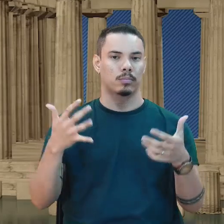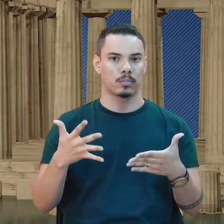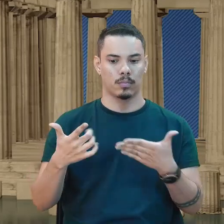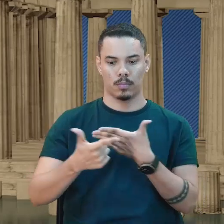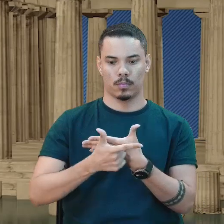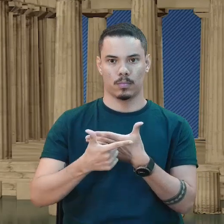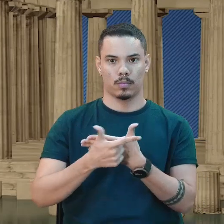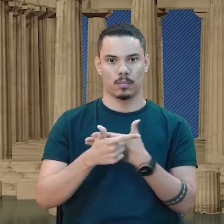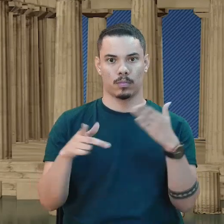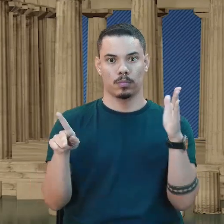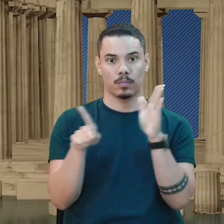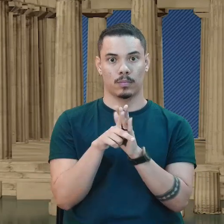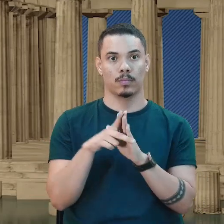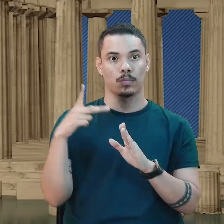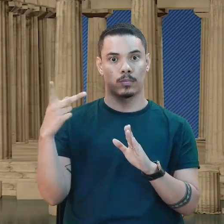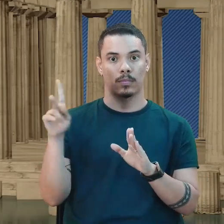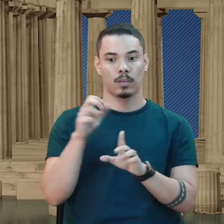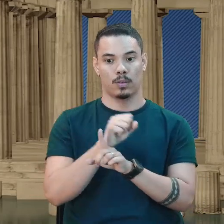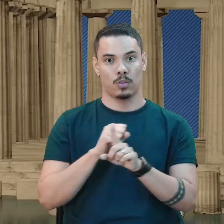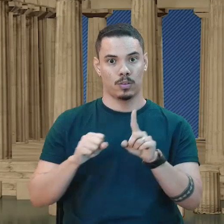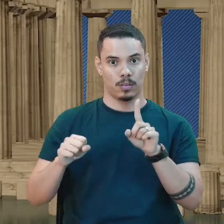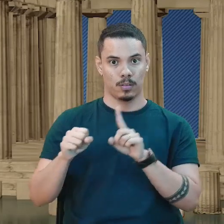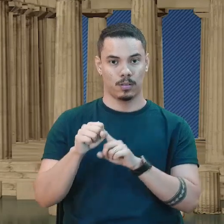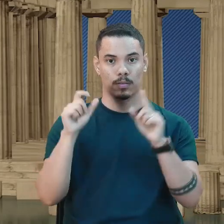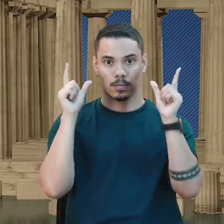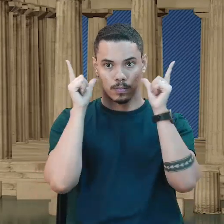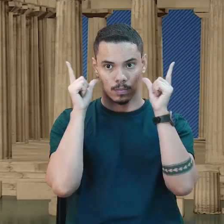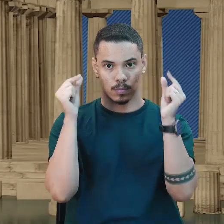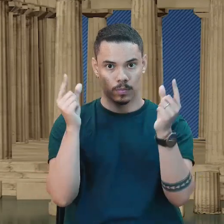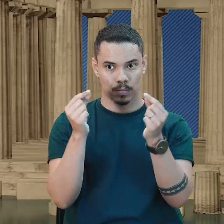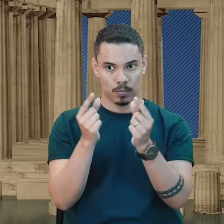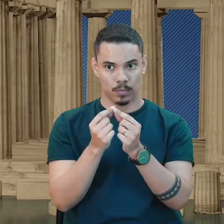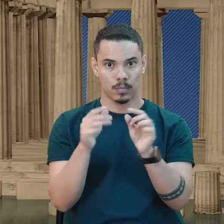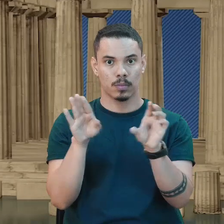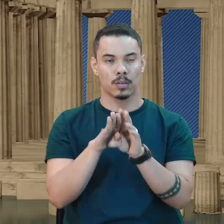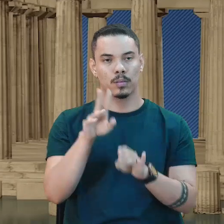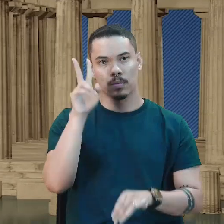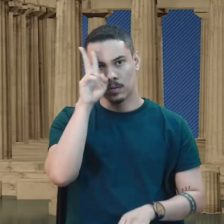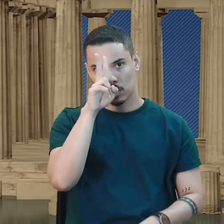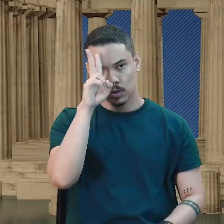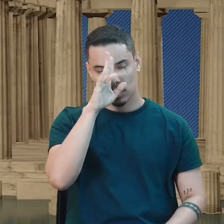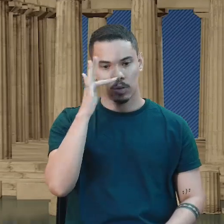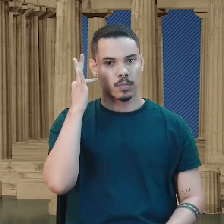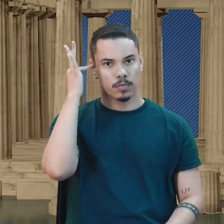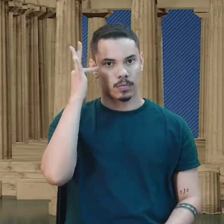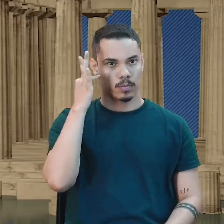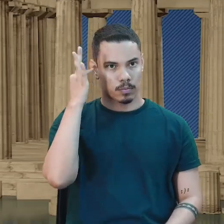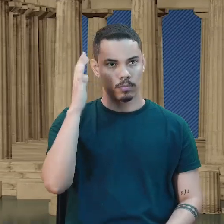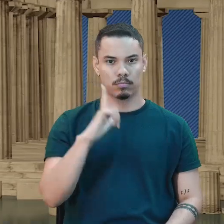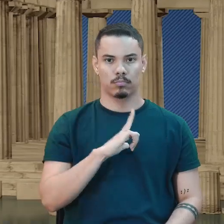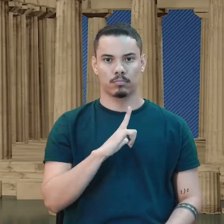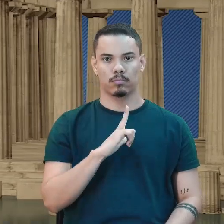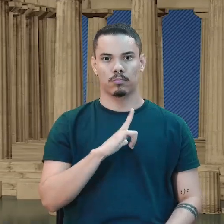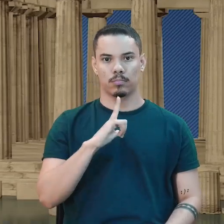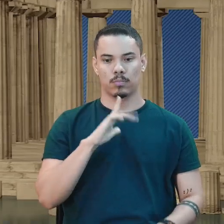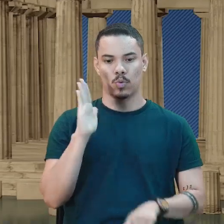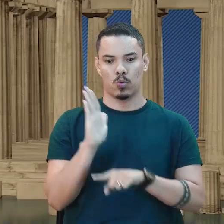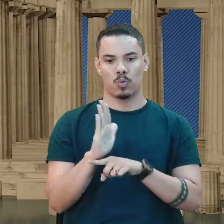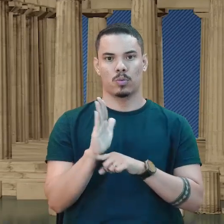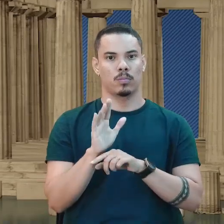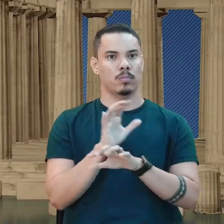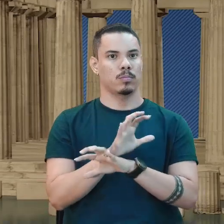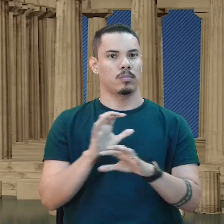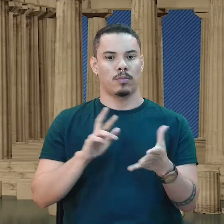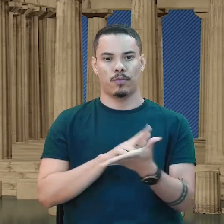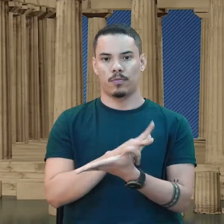ela desempenhou na sociedade grega. Em toda a história da filosofia houveram contribuições de diversas